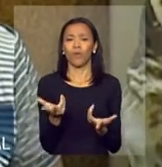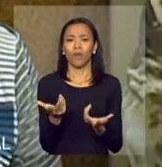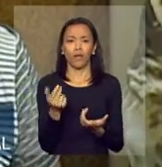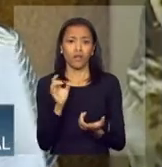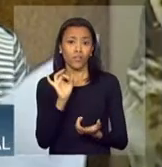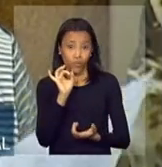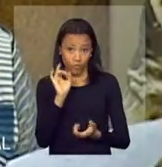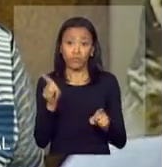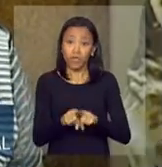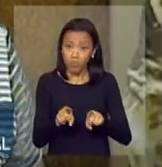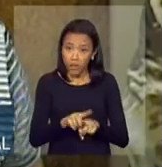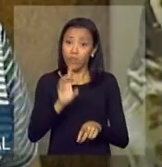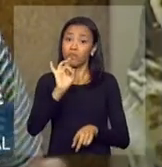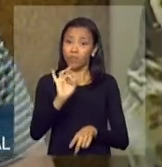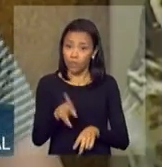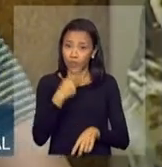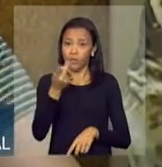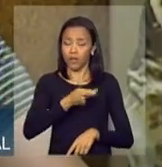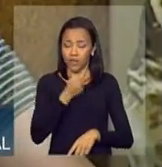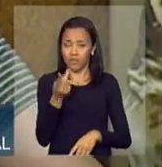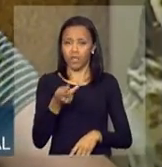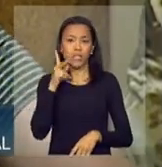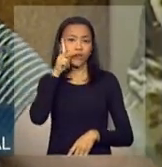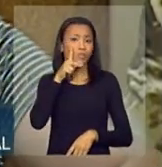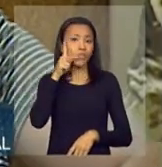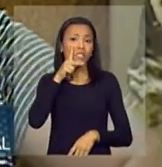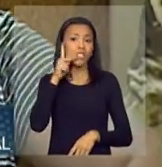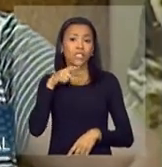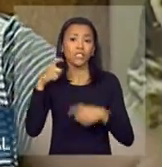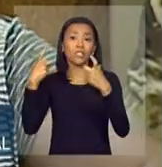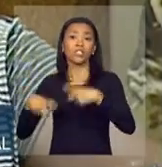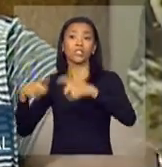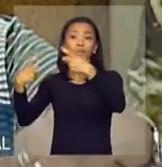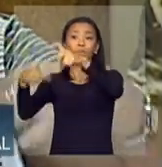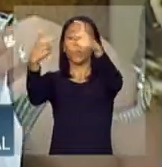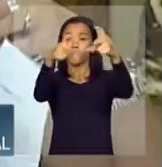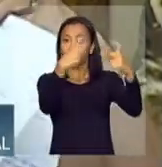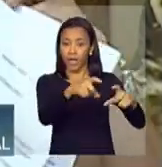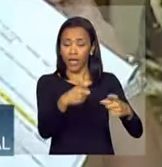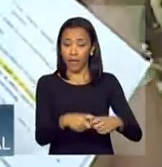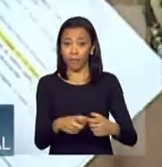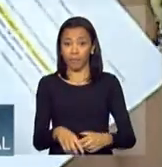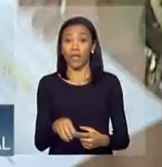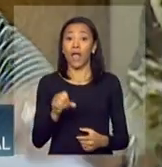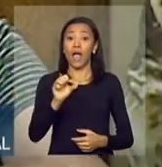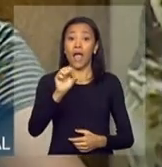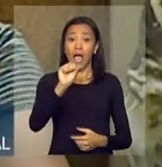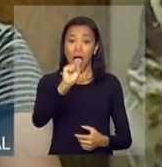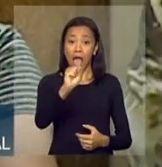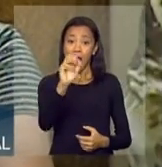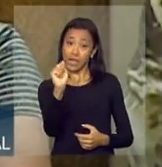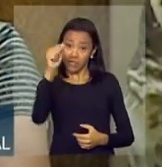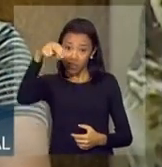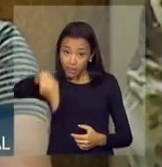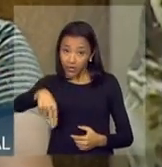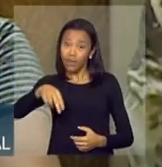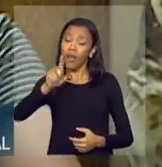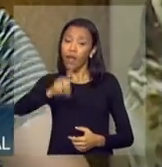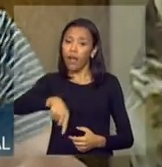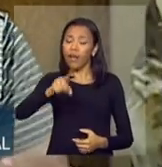Foi mencionado também que as políticas de território, a SAN deveria ser um